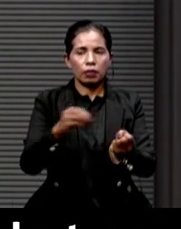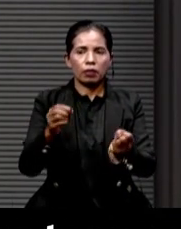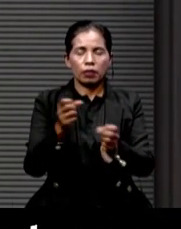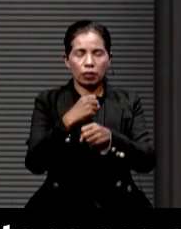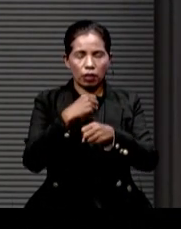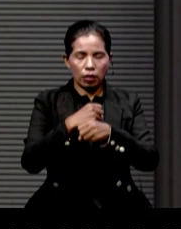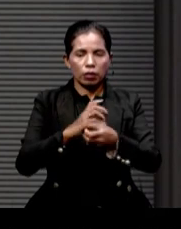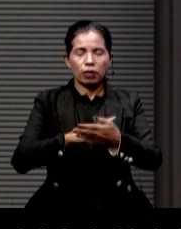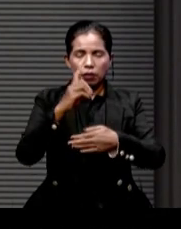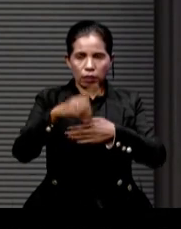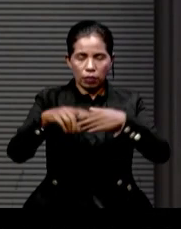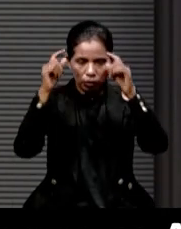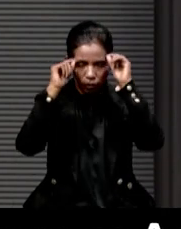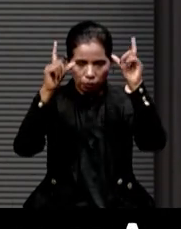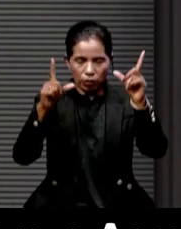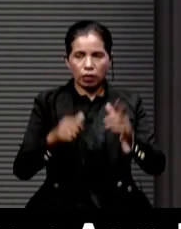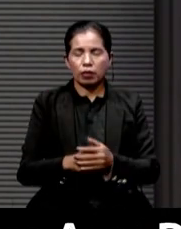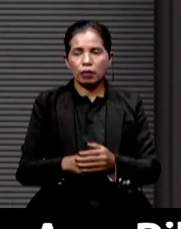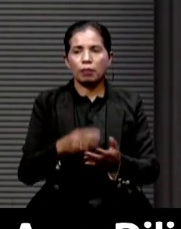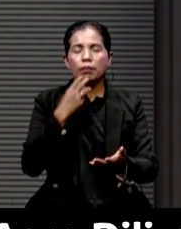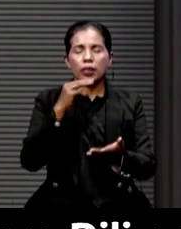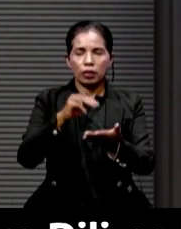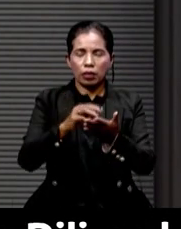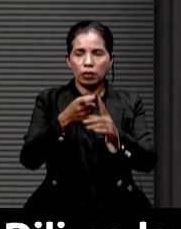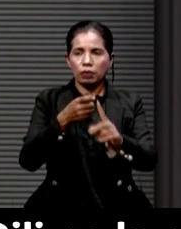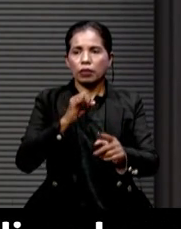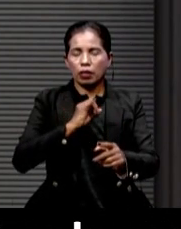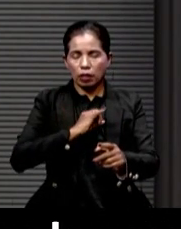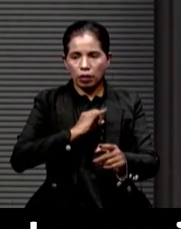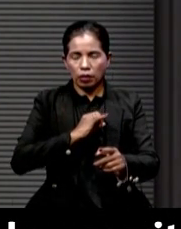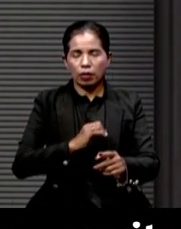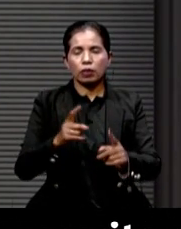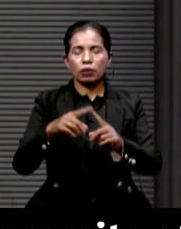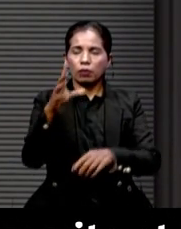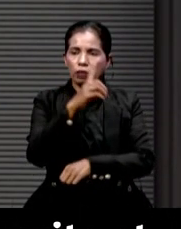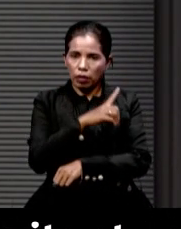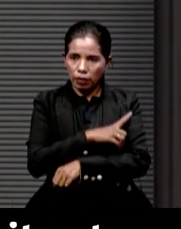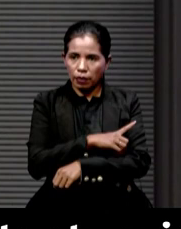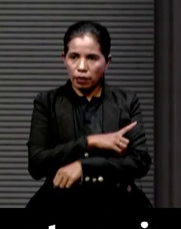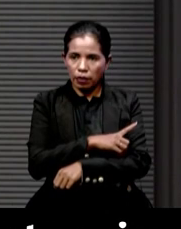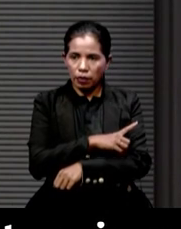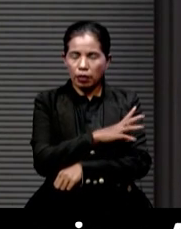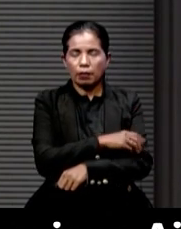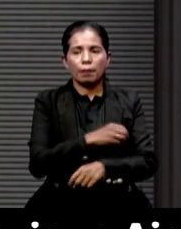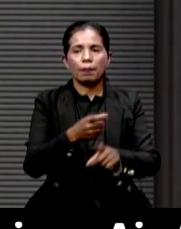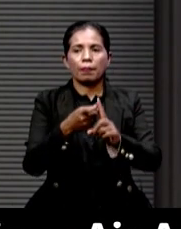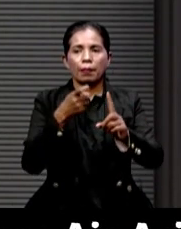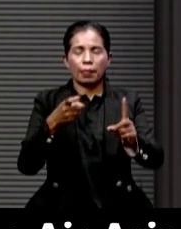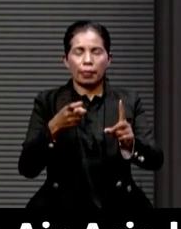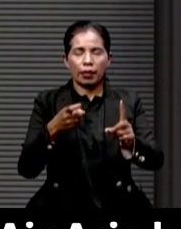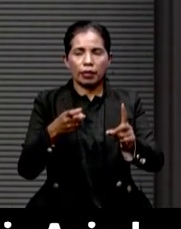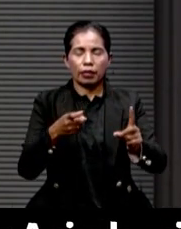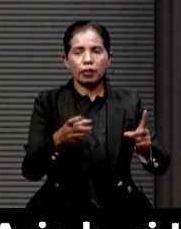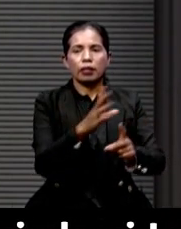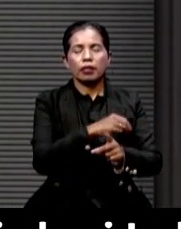Timor Leste. Ya pesan saya, karena adik-adik ini adalah calon-calon pemimpin